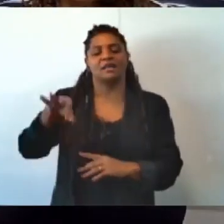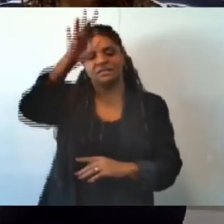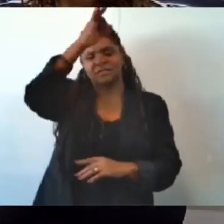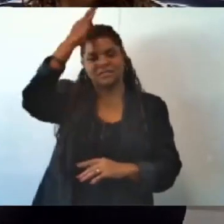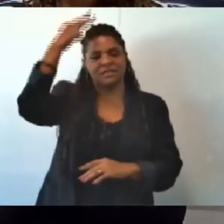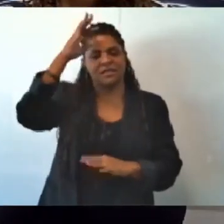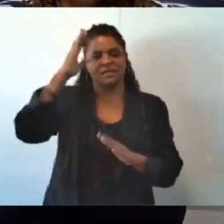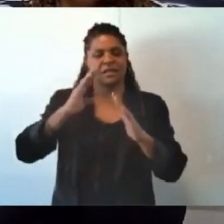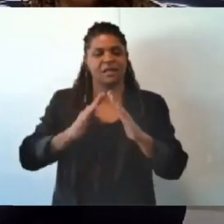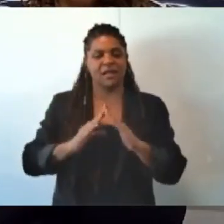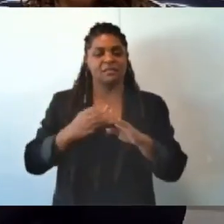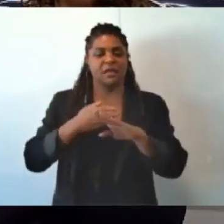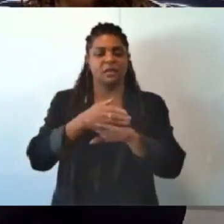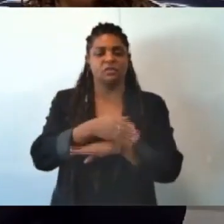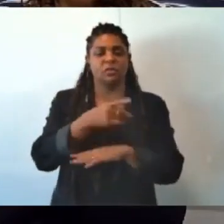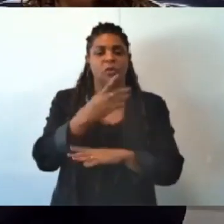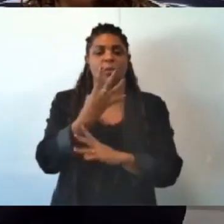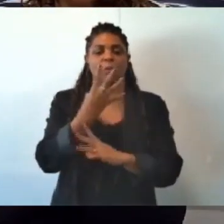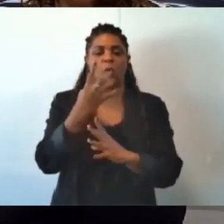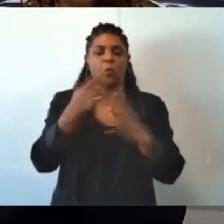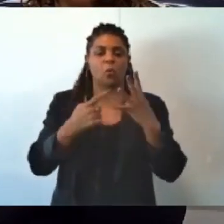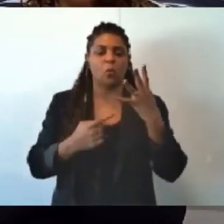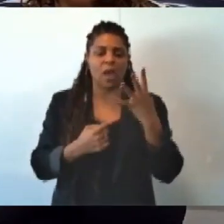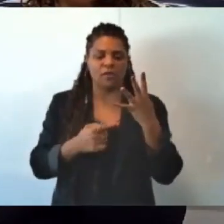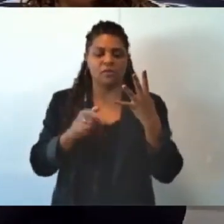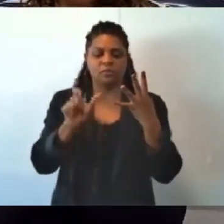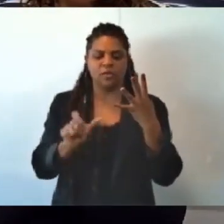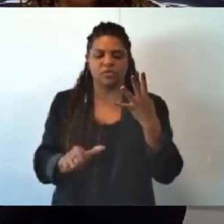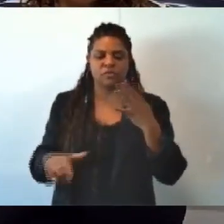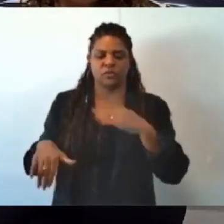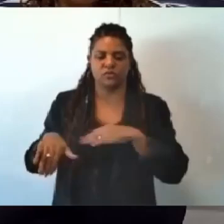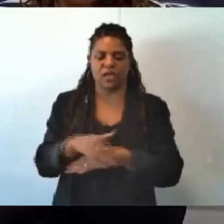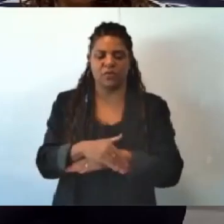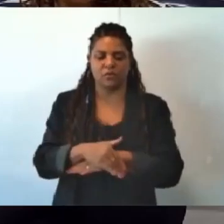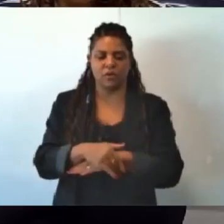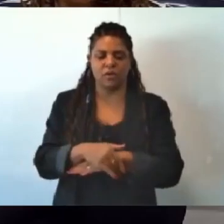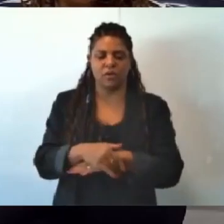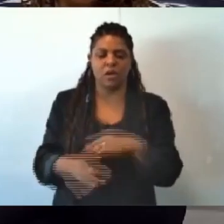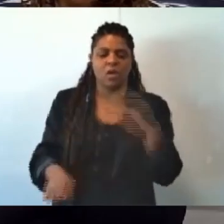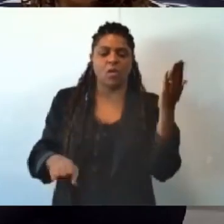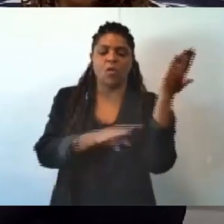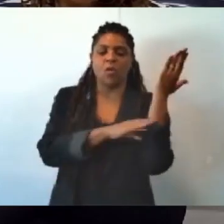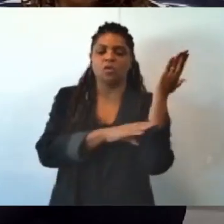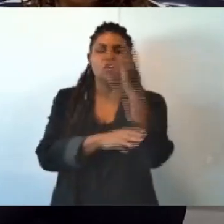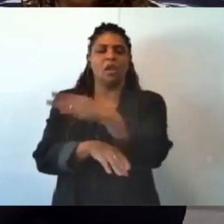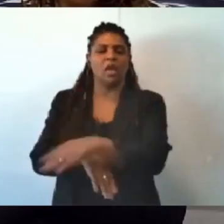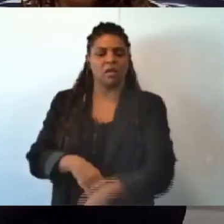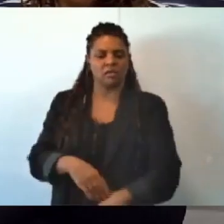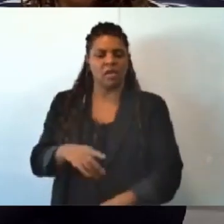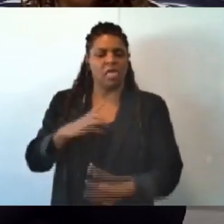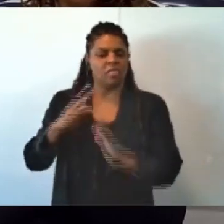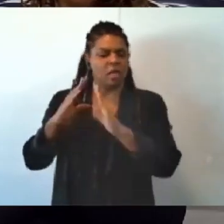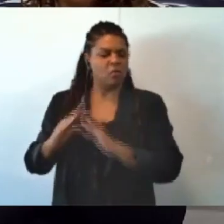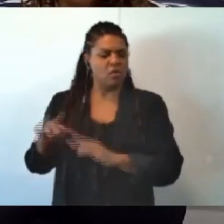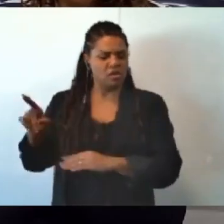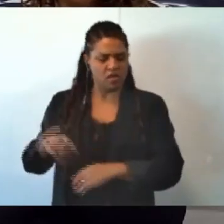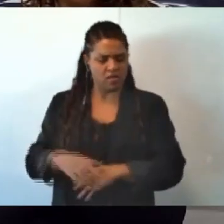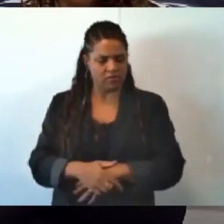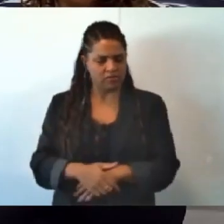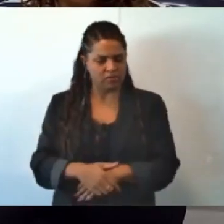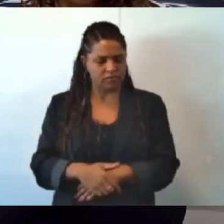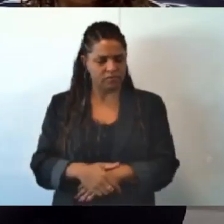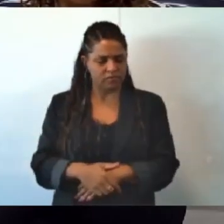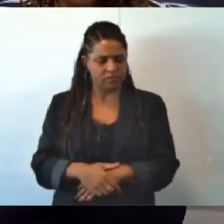rua, estão morando lá, jogaram a árvore no chão, estão morando lá com a providência que a prefeitura fez,